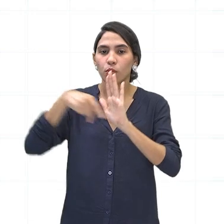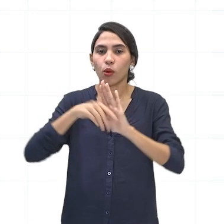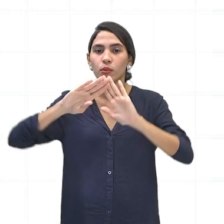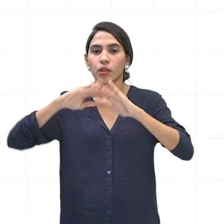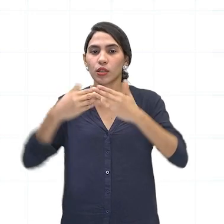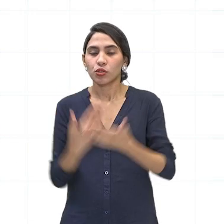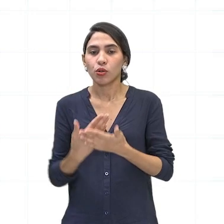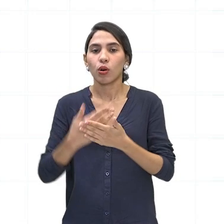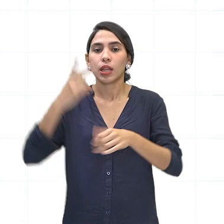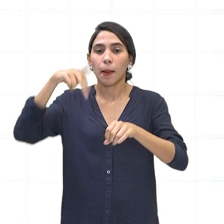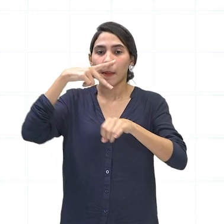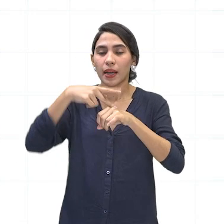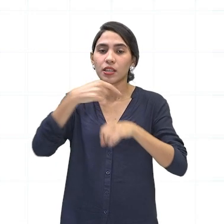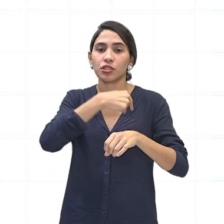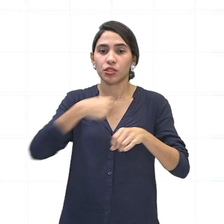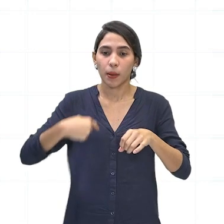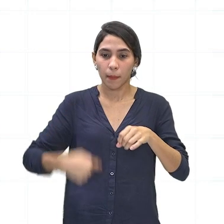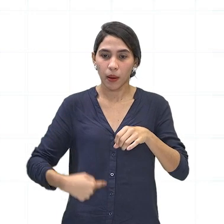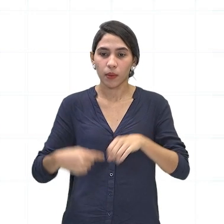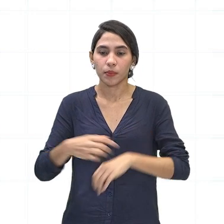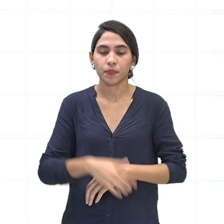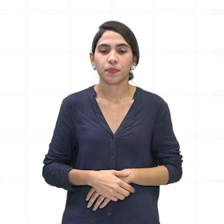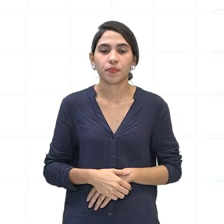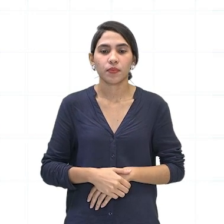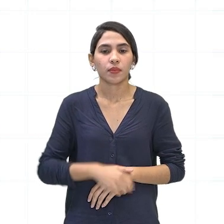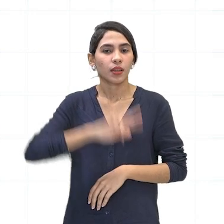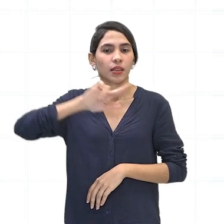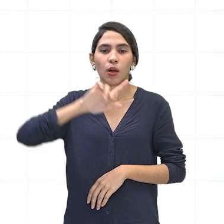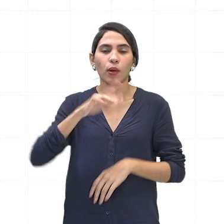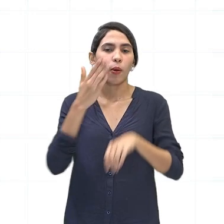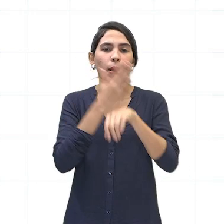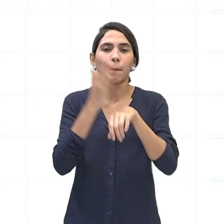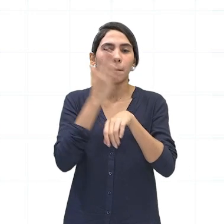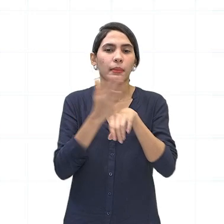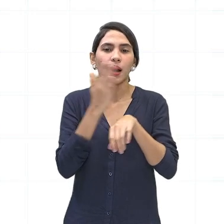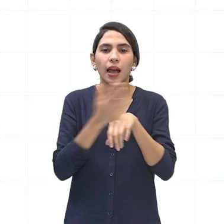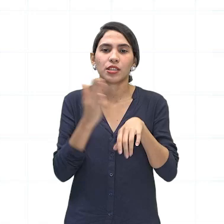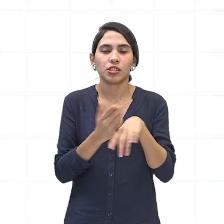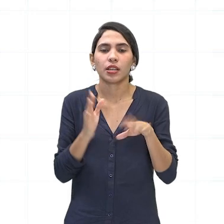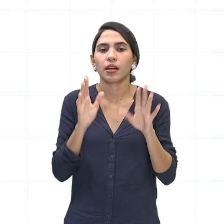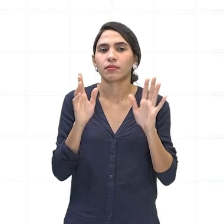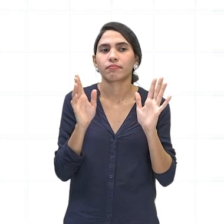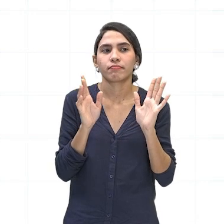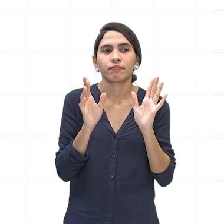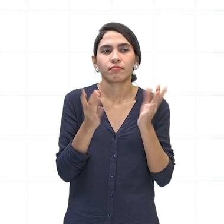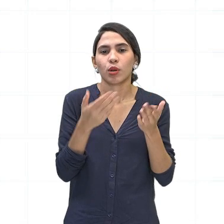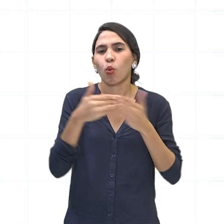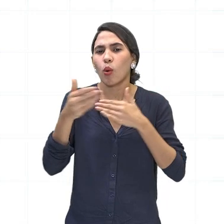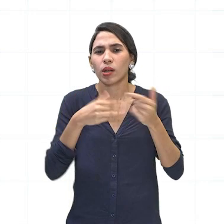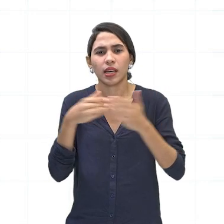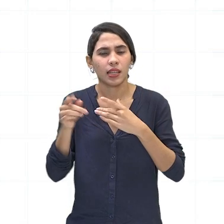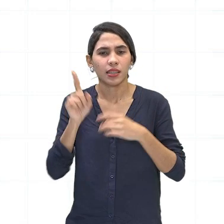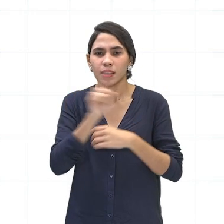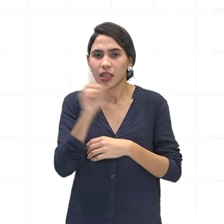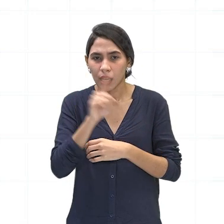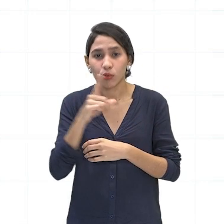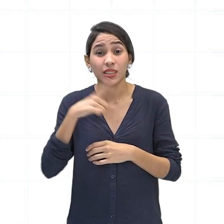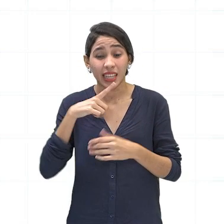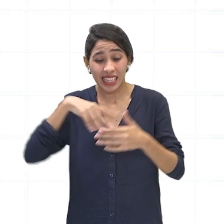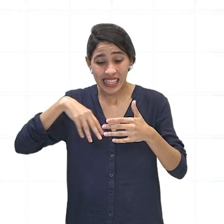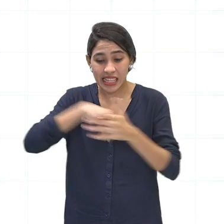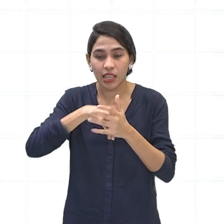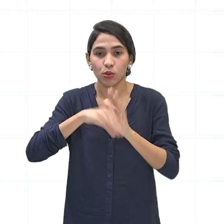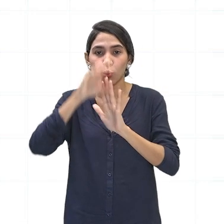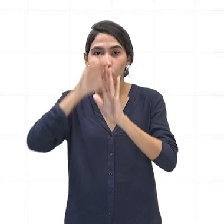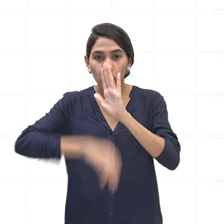escolas no Japão. Então, não é uma atividade à parte, né? Ela integra ali tudo